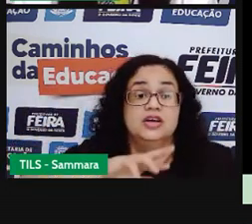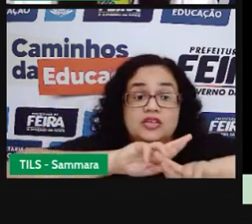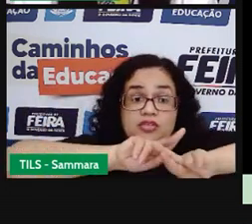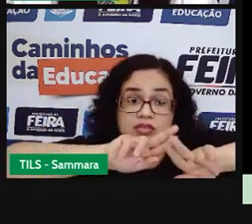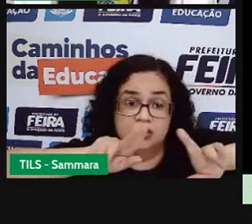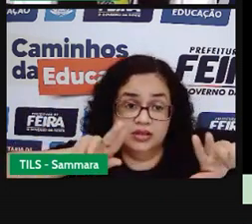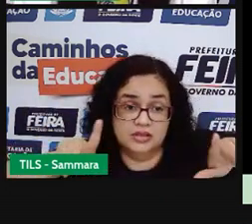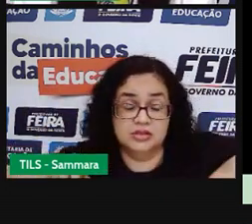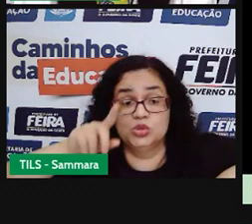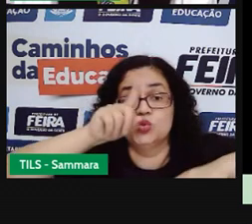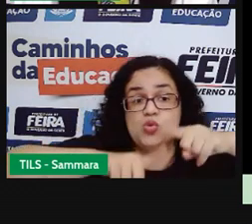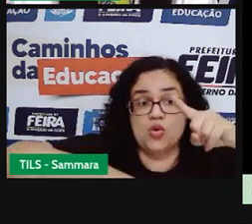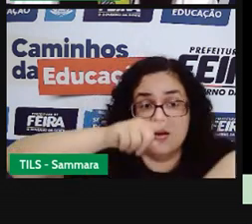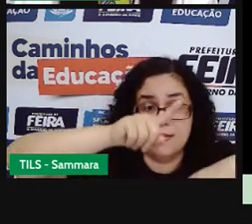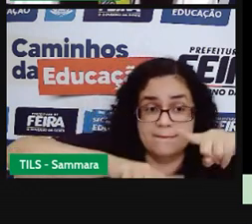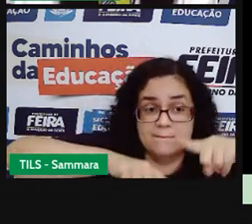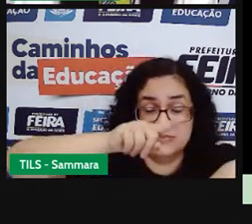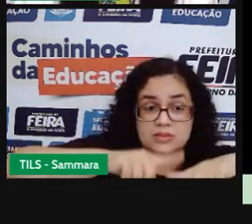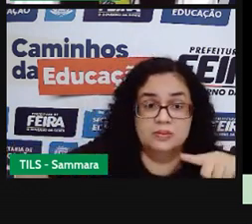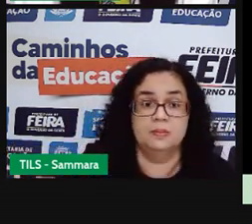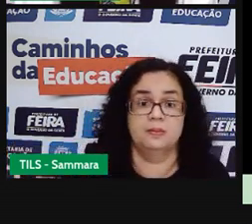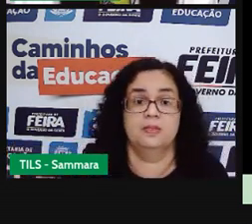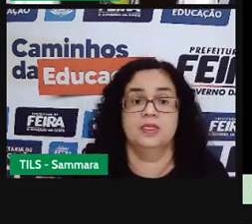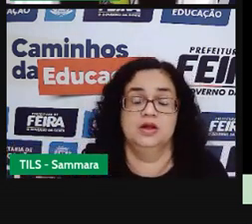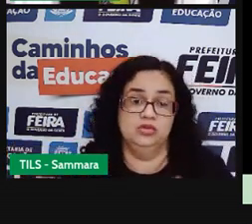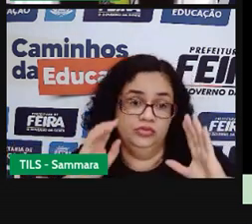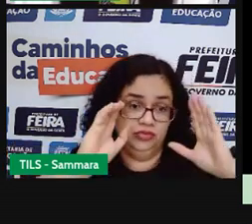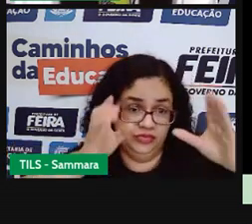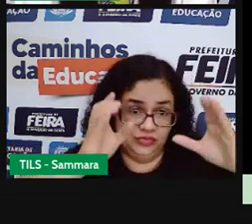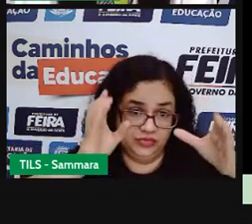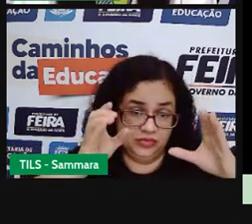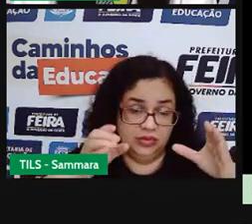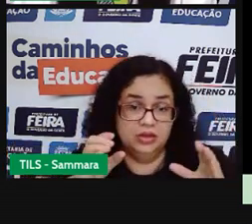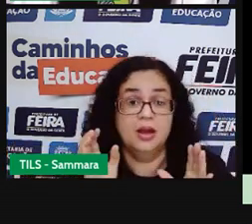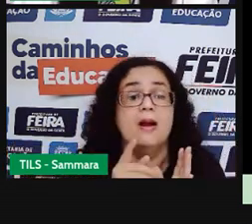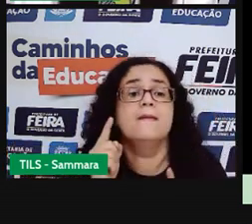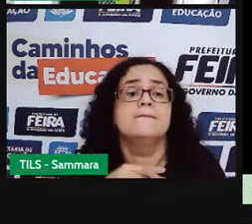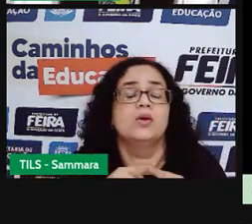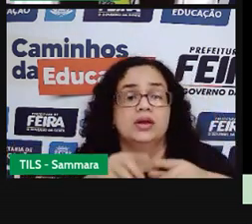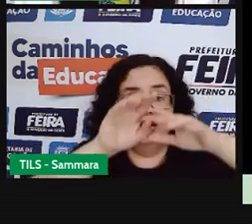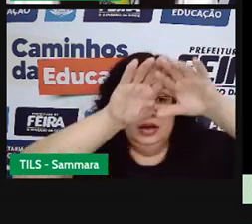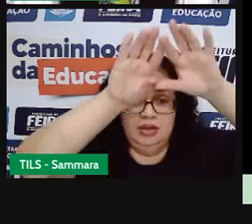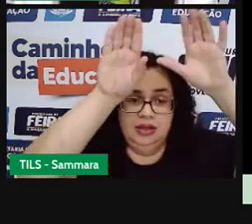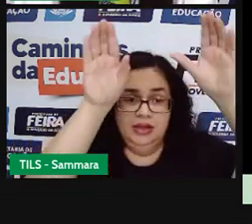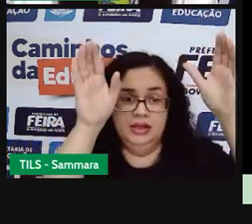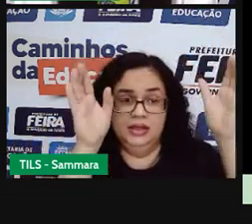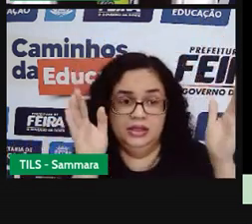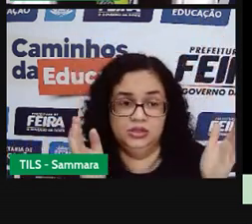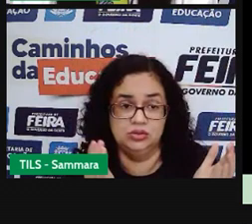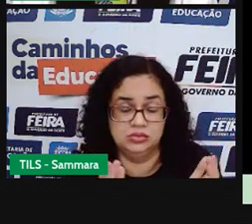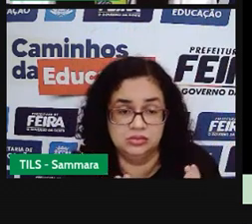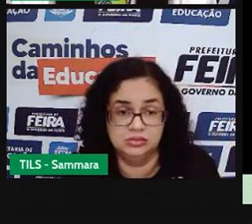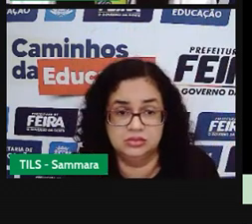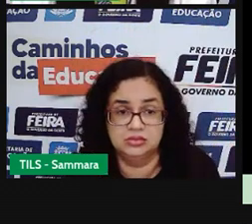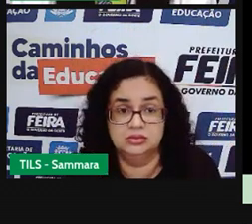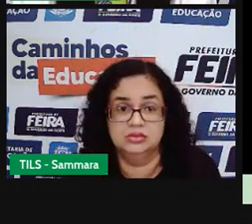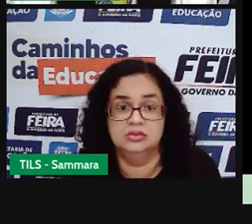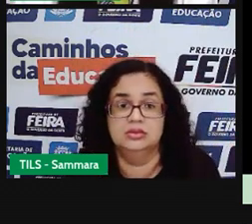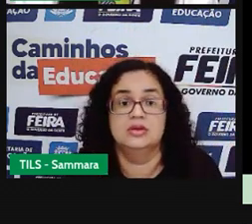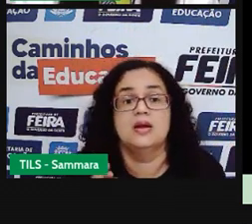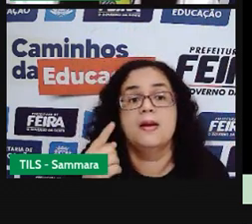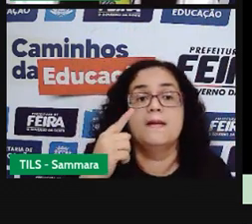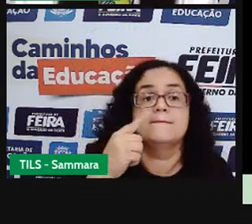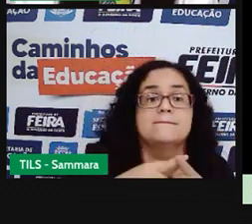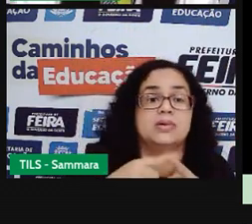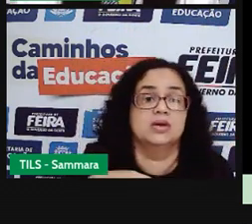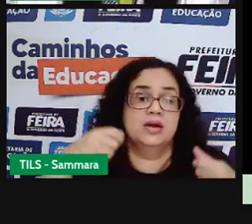outros objetos né porque amanhã vai ser arredondada né vai ter se esse formato Redondo porque ela